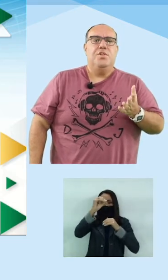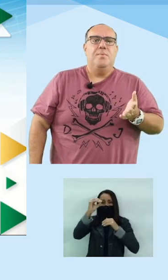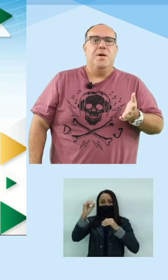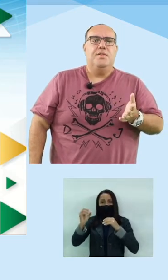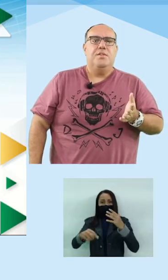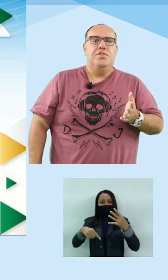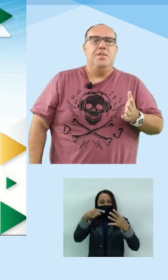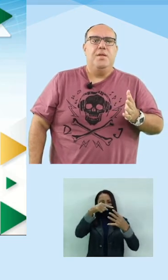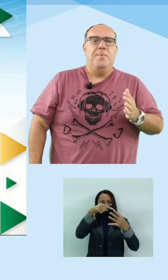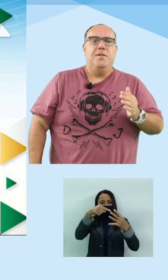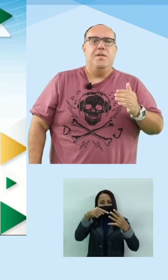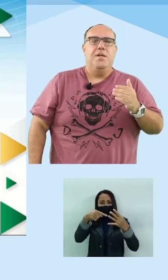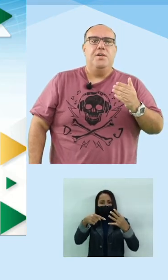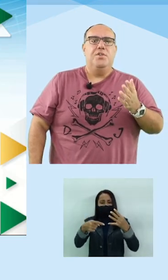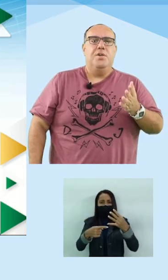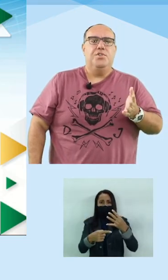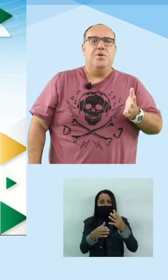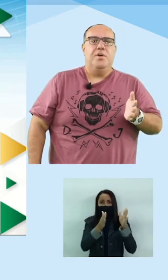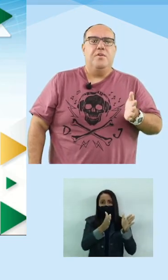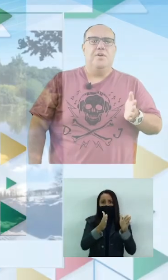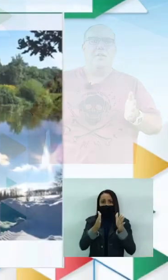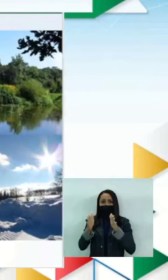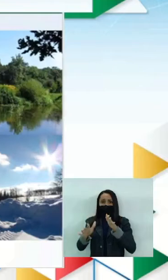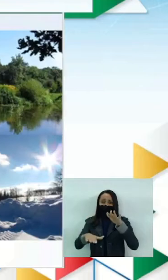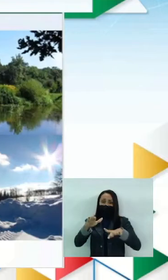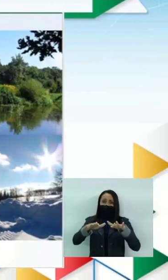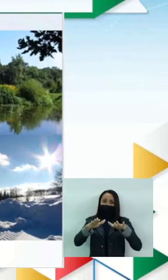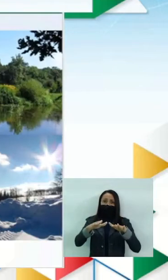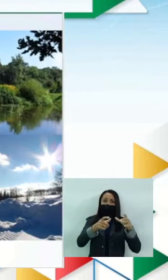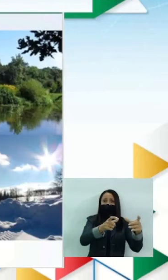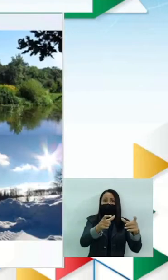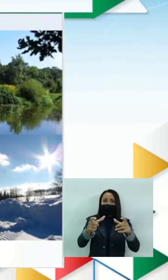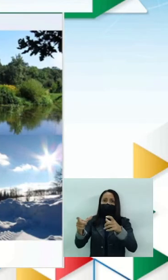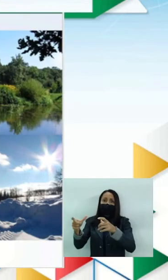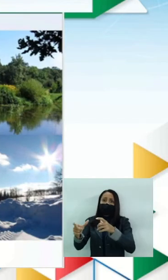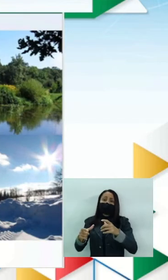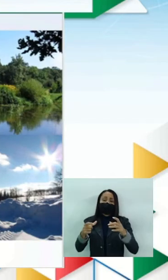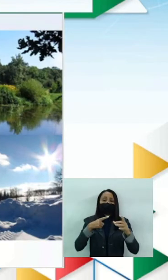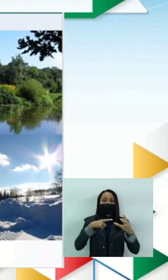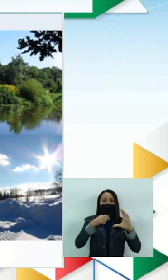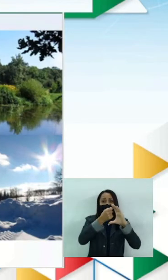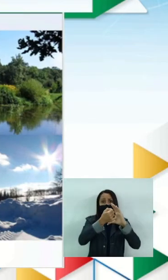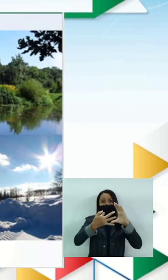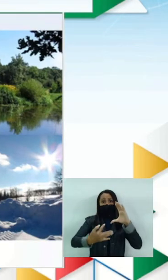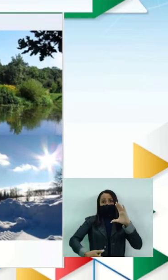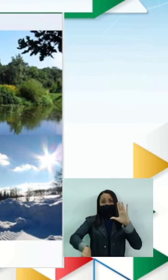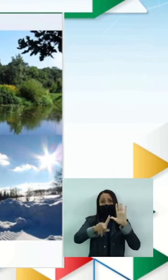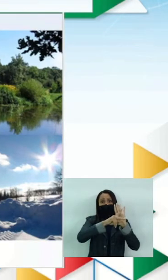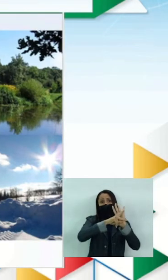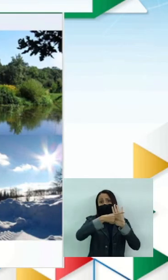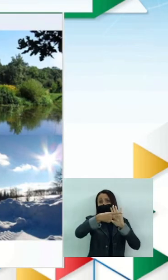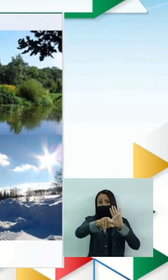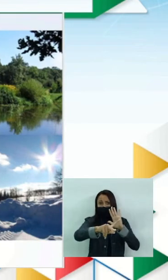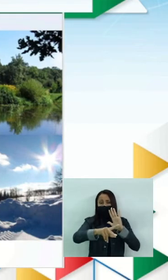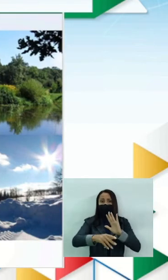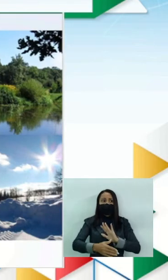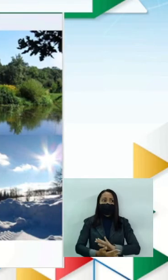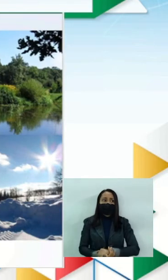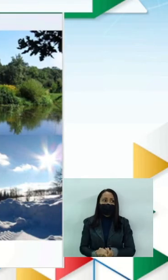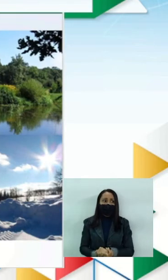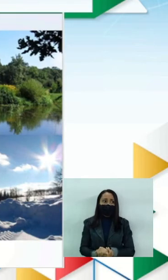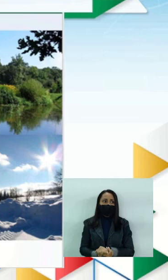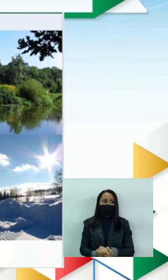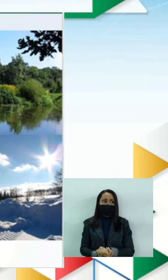estações climáticas que, dependendo da região geográfica da Terra, possuem características bastante específicas, tá